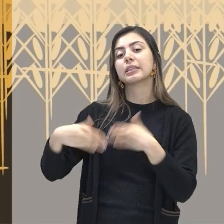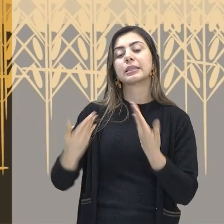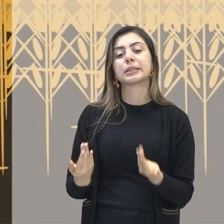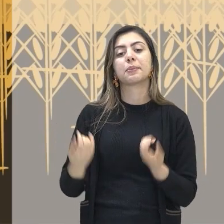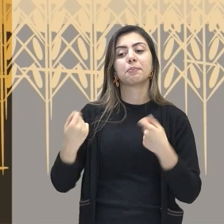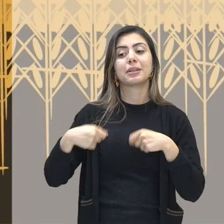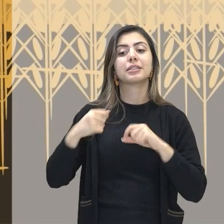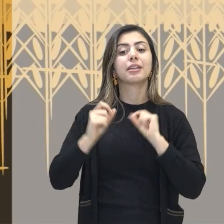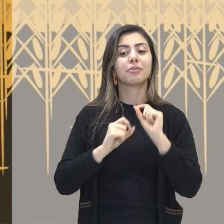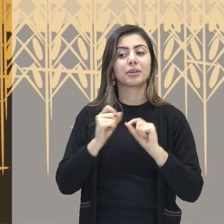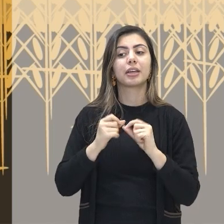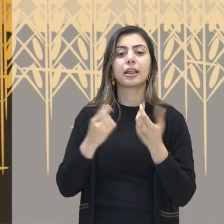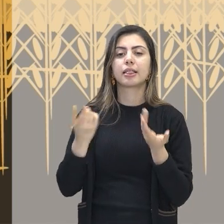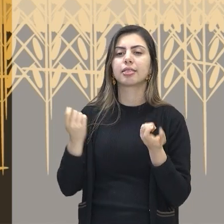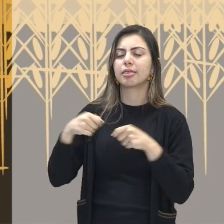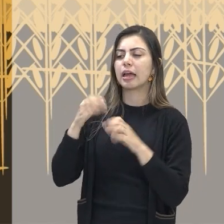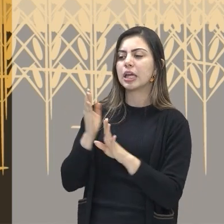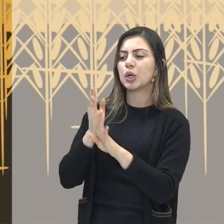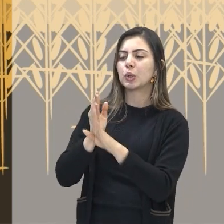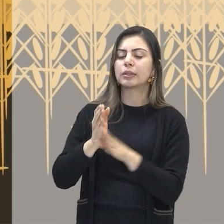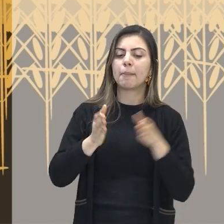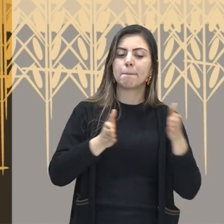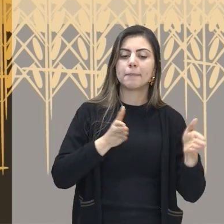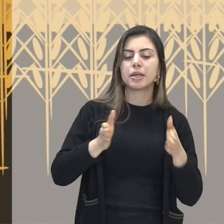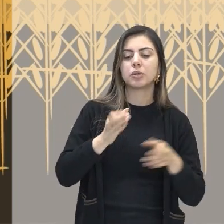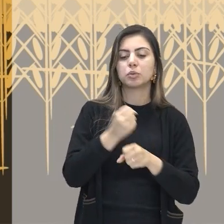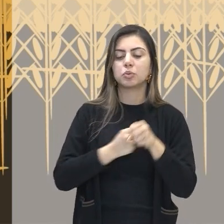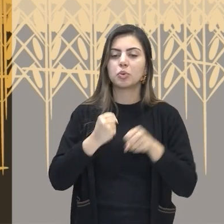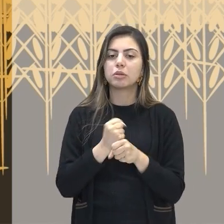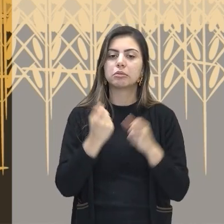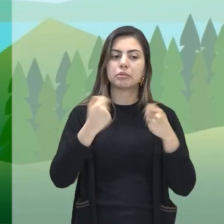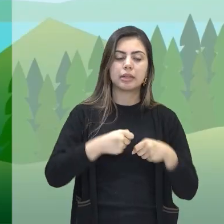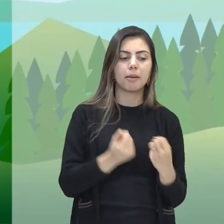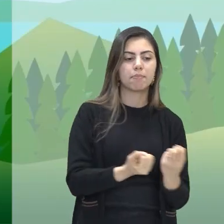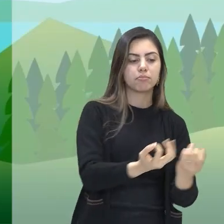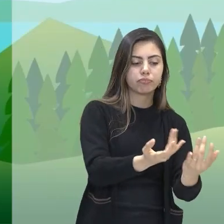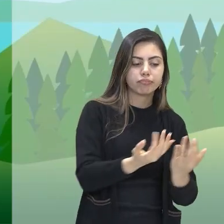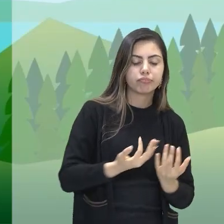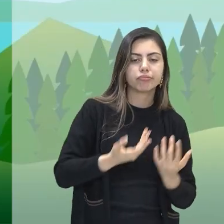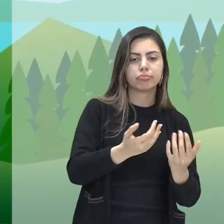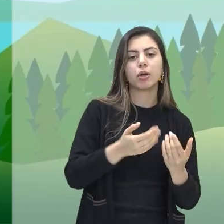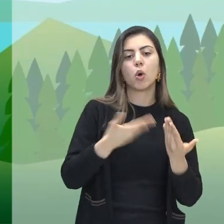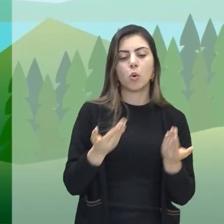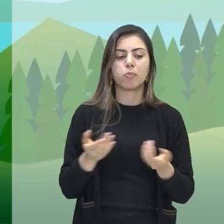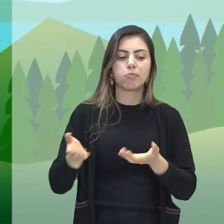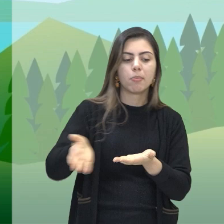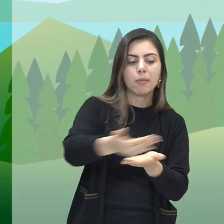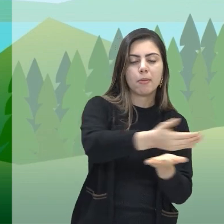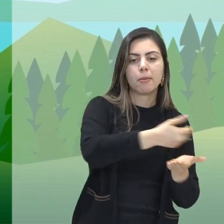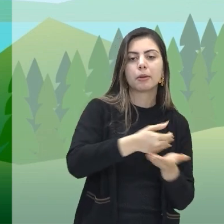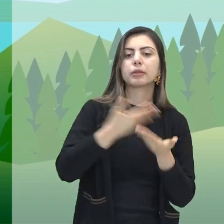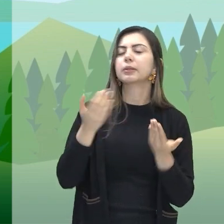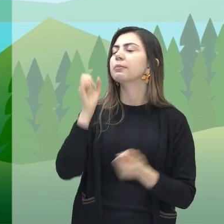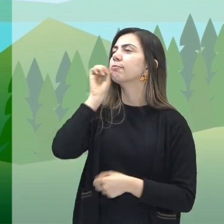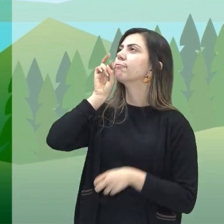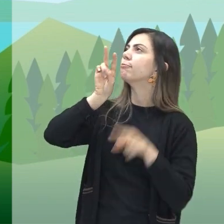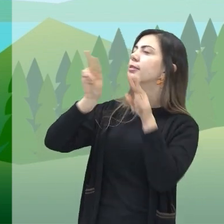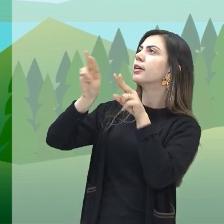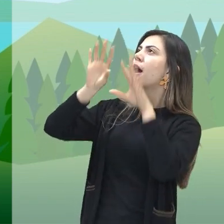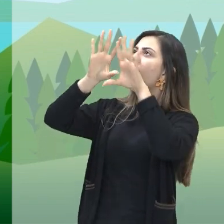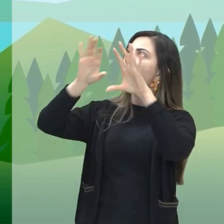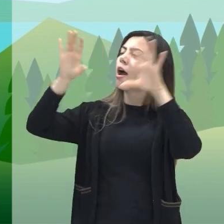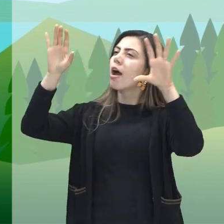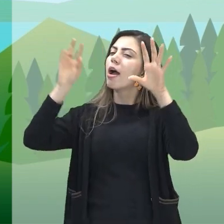de uma referência para identificar as épocas de plantio e colheita. Ao observar o céu, os nossos